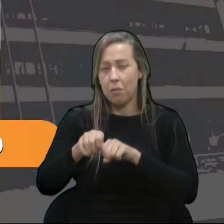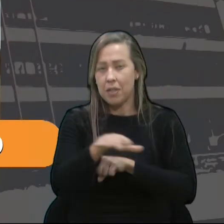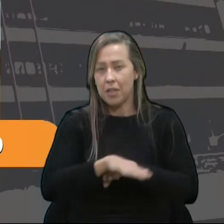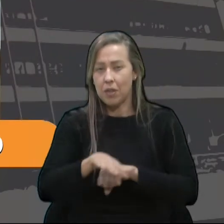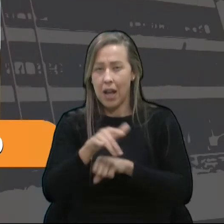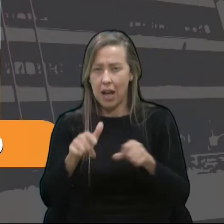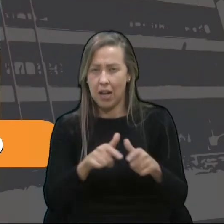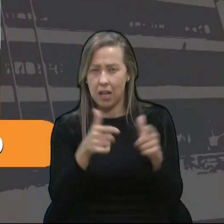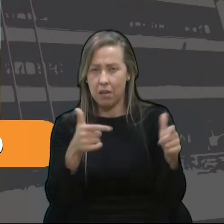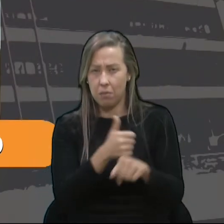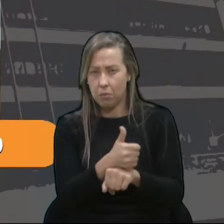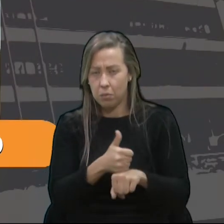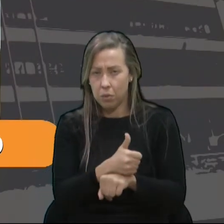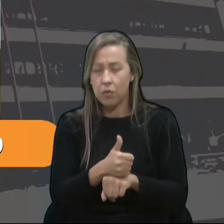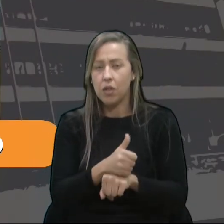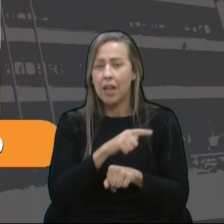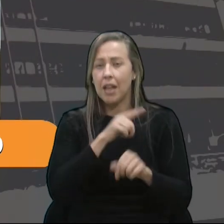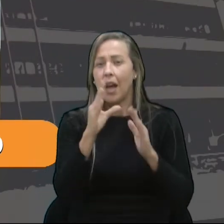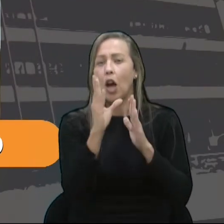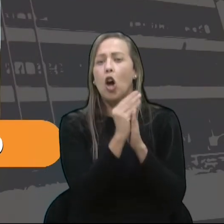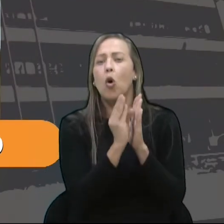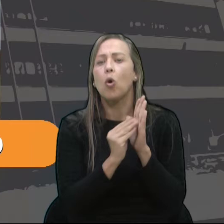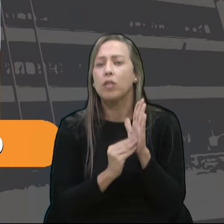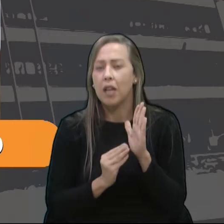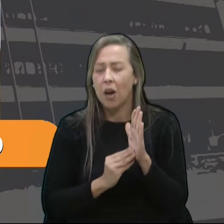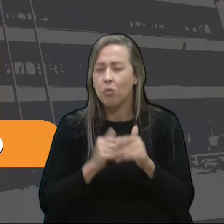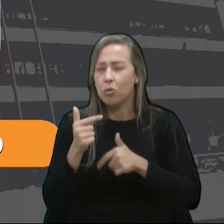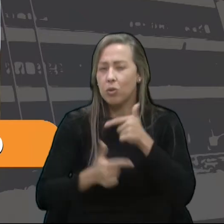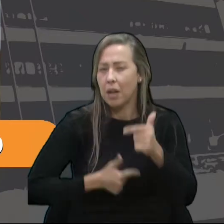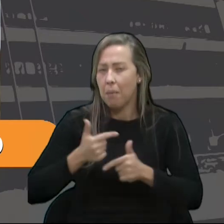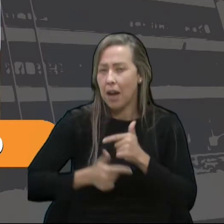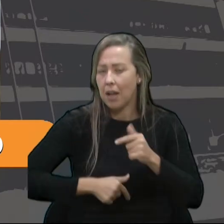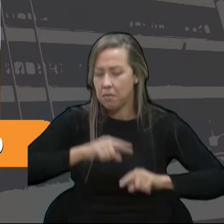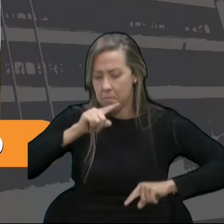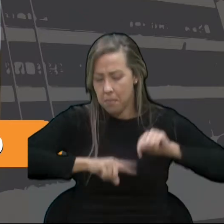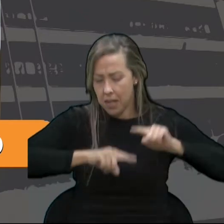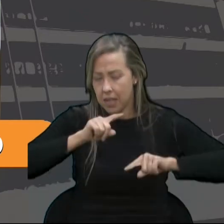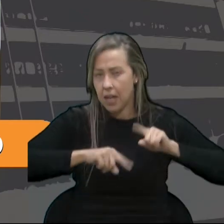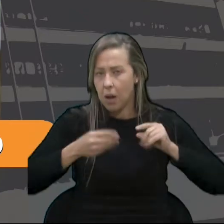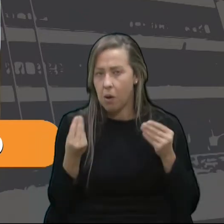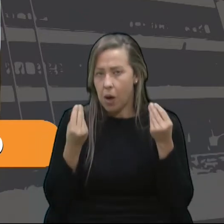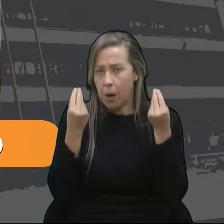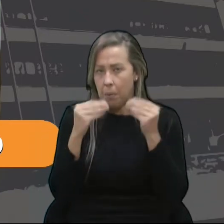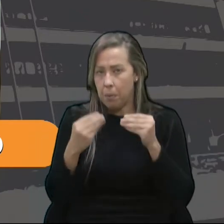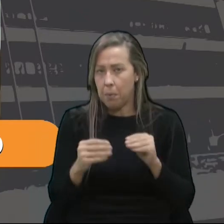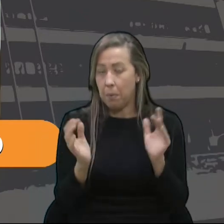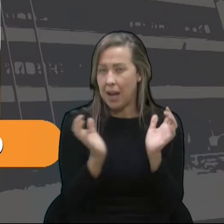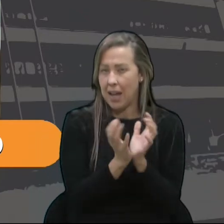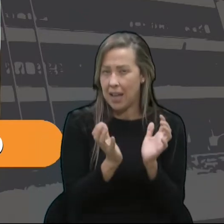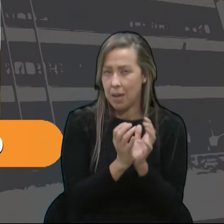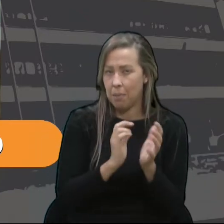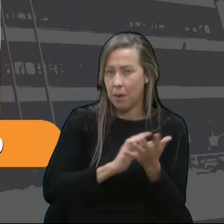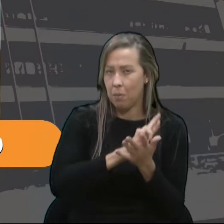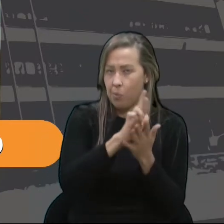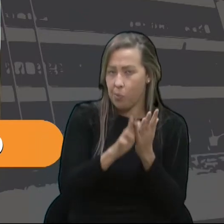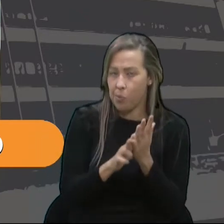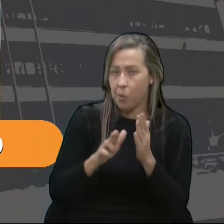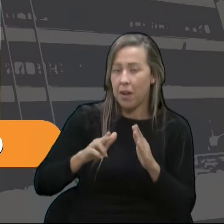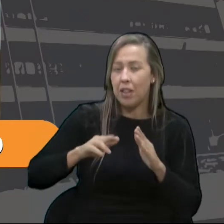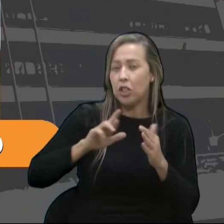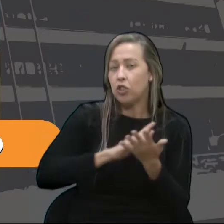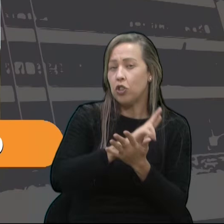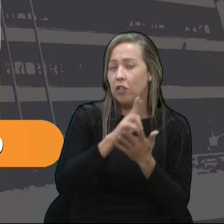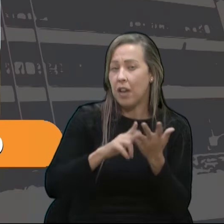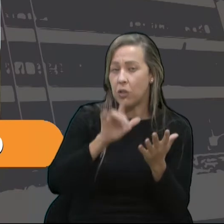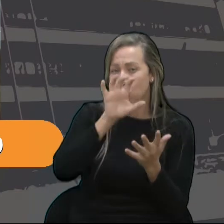mas conteúdos muito bem trabalhados dentro de ideologias talvez diversas,